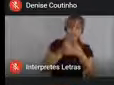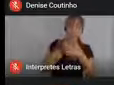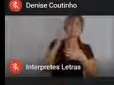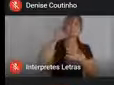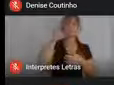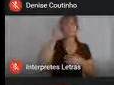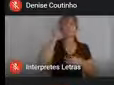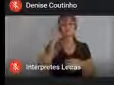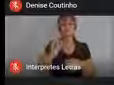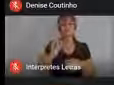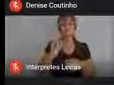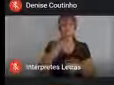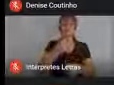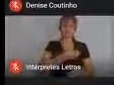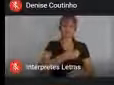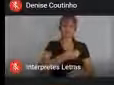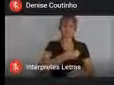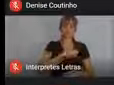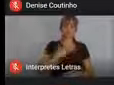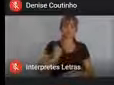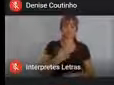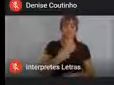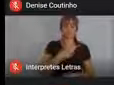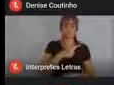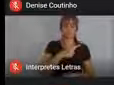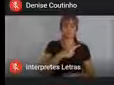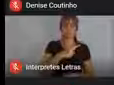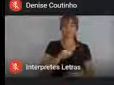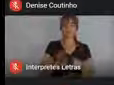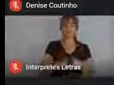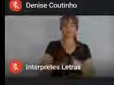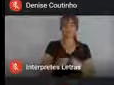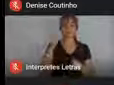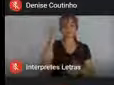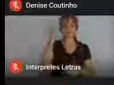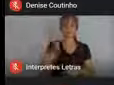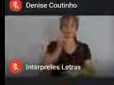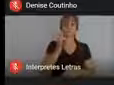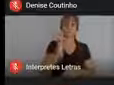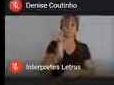compreender quem nós somos e pensar o futuro que nós queremos para nós.